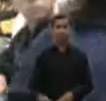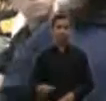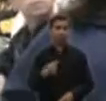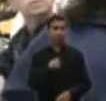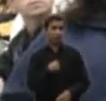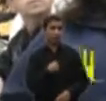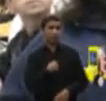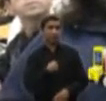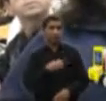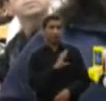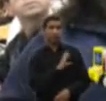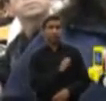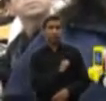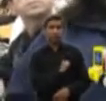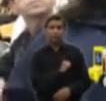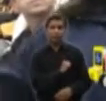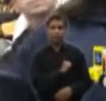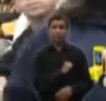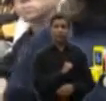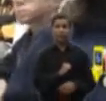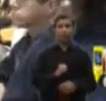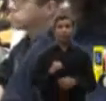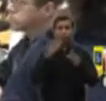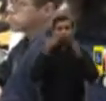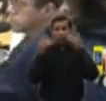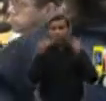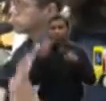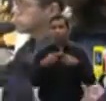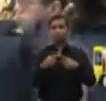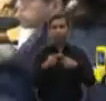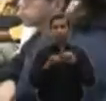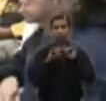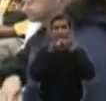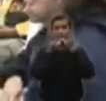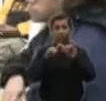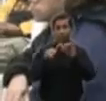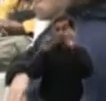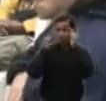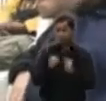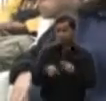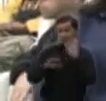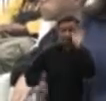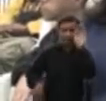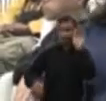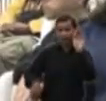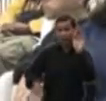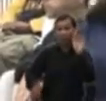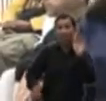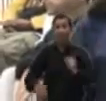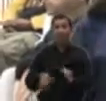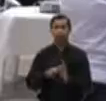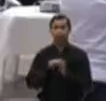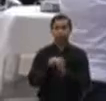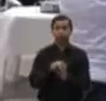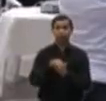O boneco falou que ele pode nadar, andar de